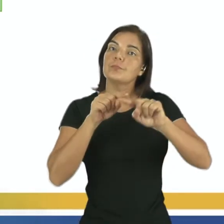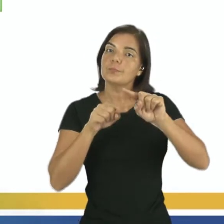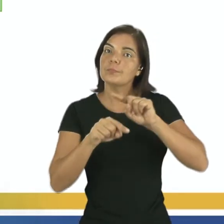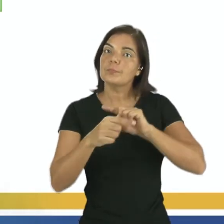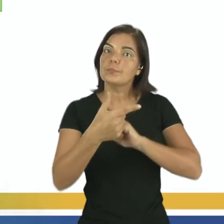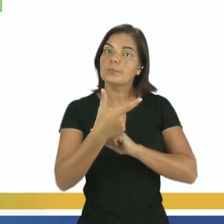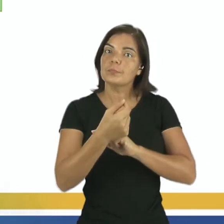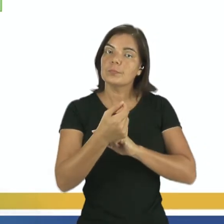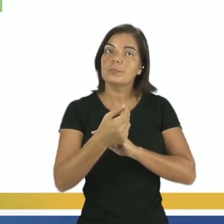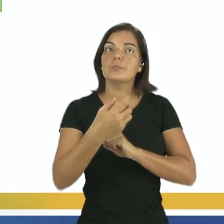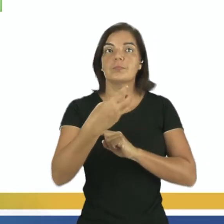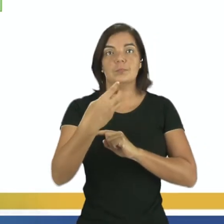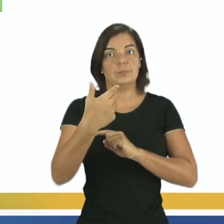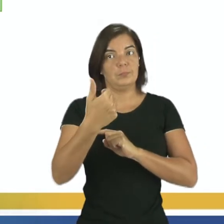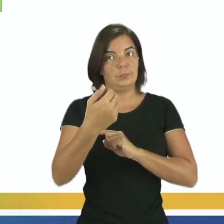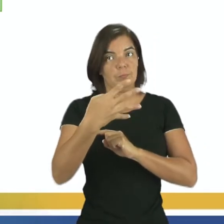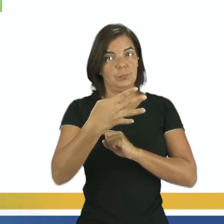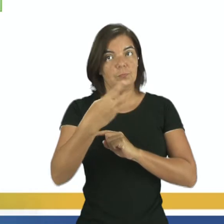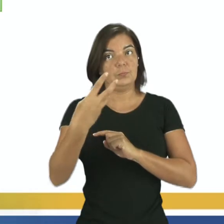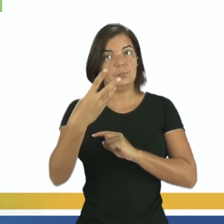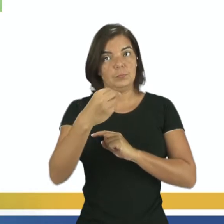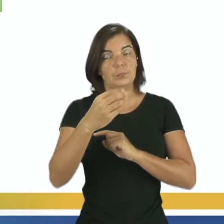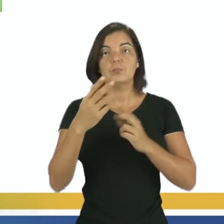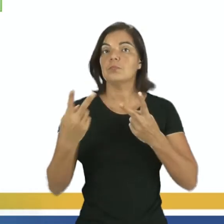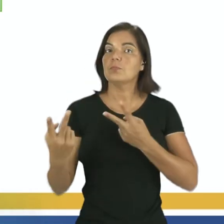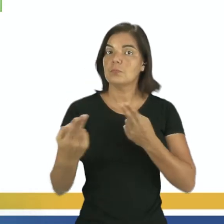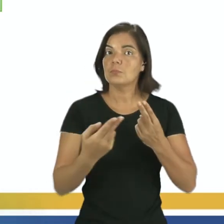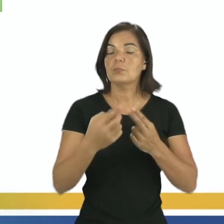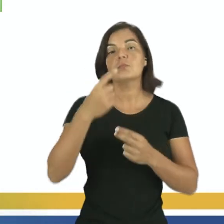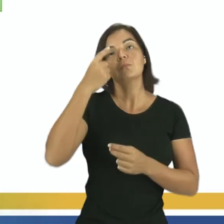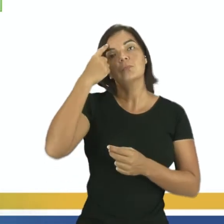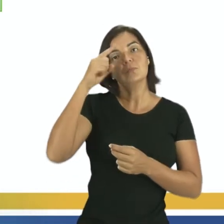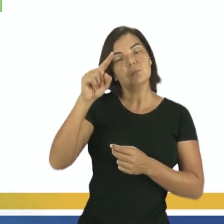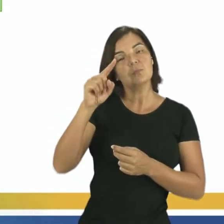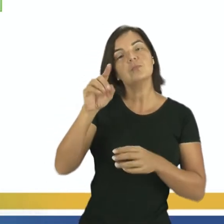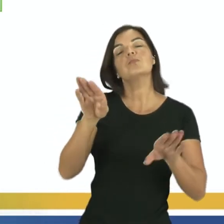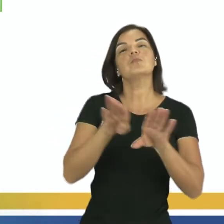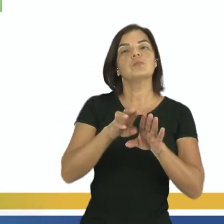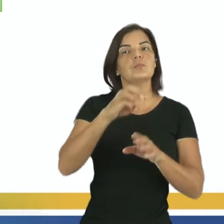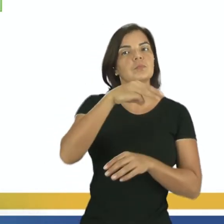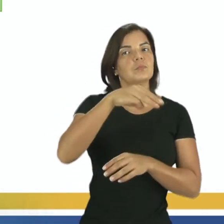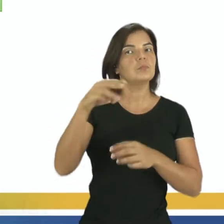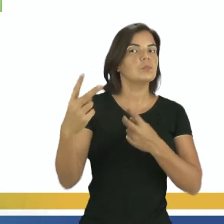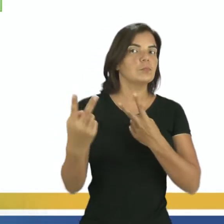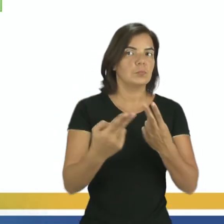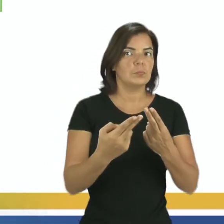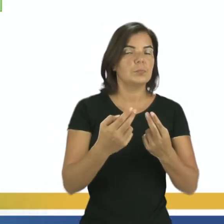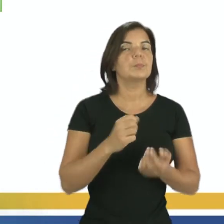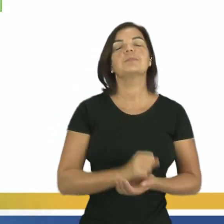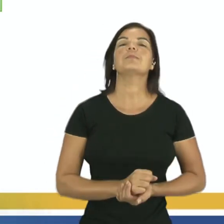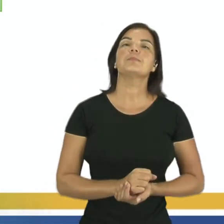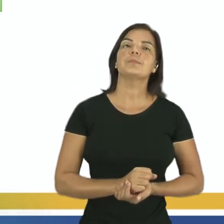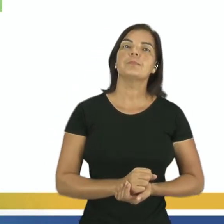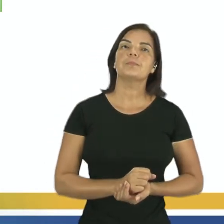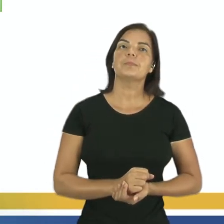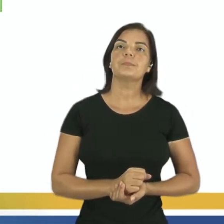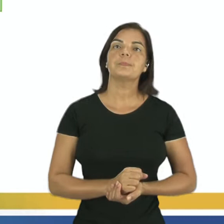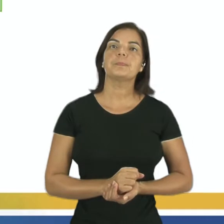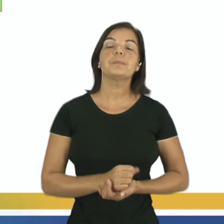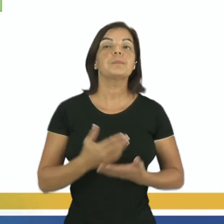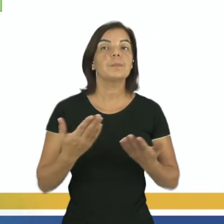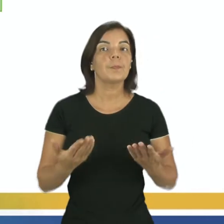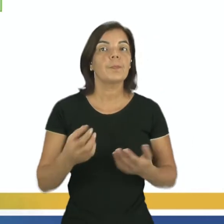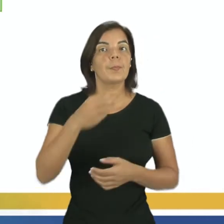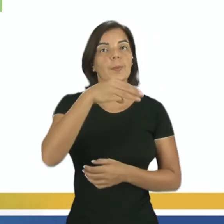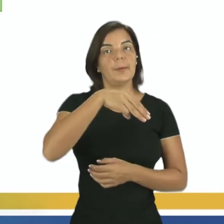também por 20, 24 e 30 ao mesmo tempo. A ideia de divisível e ser múltiplo é a mesma coisa, tá bom, gente? Não perca isso de vista.